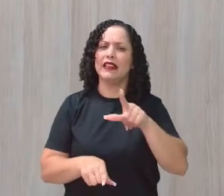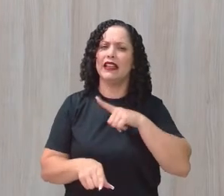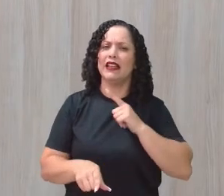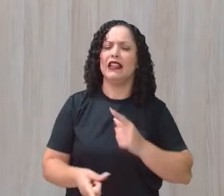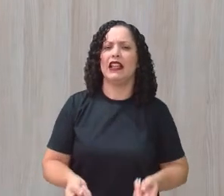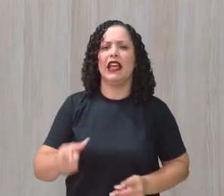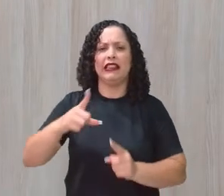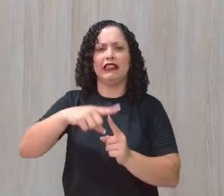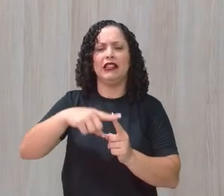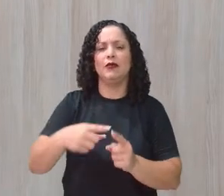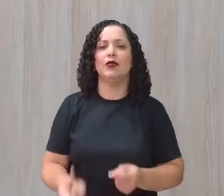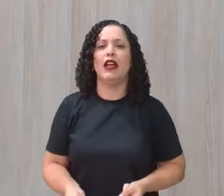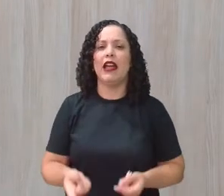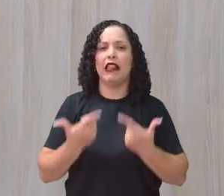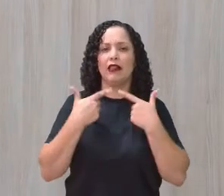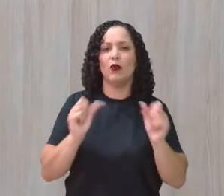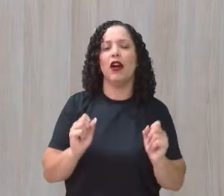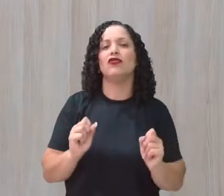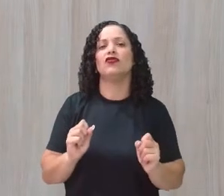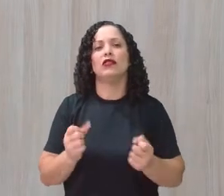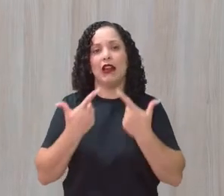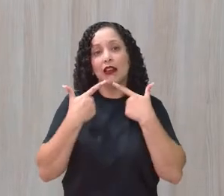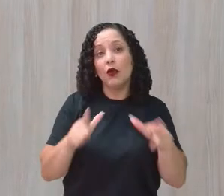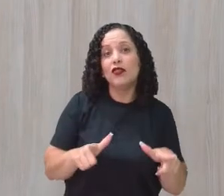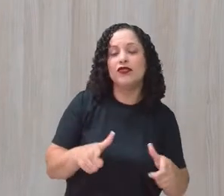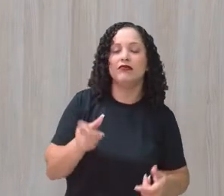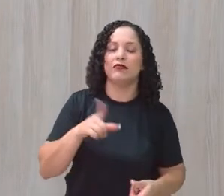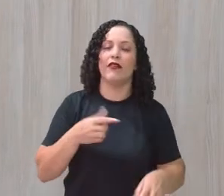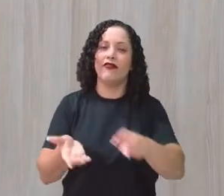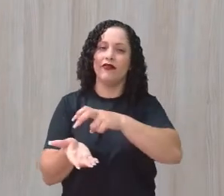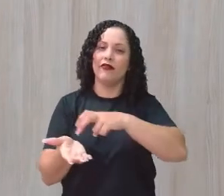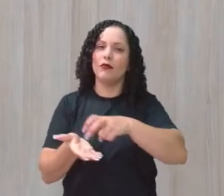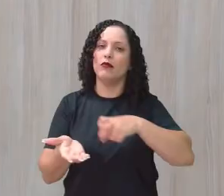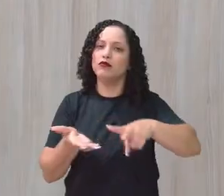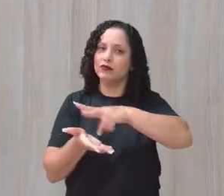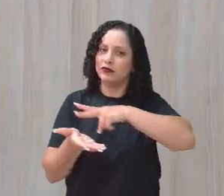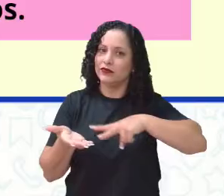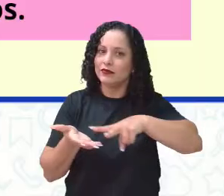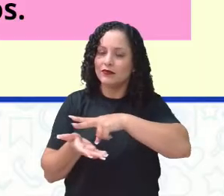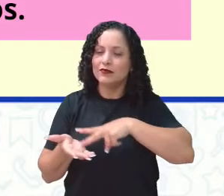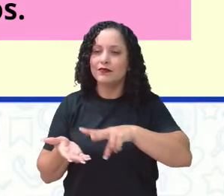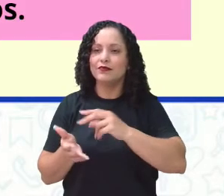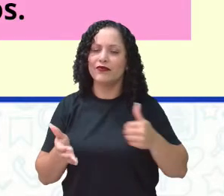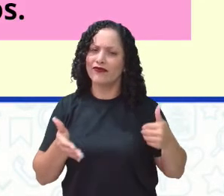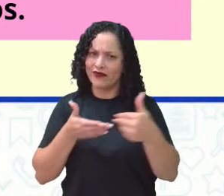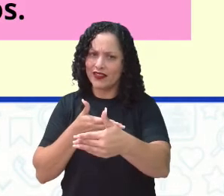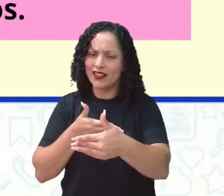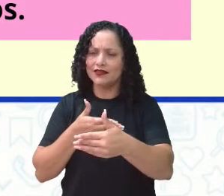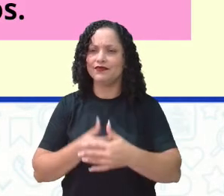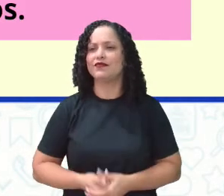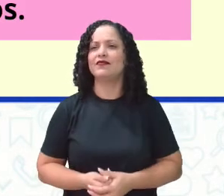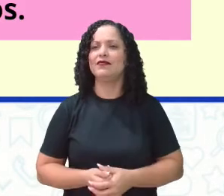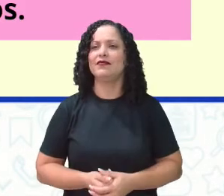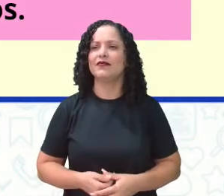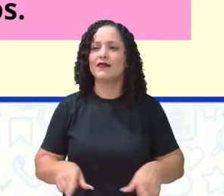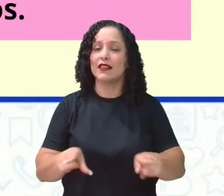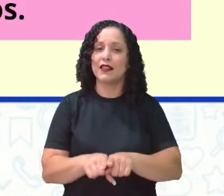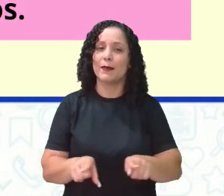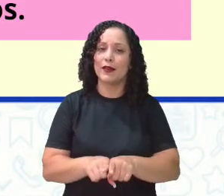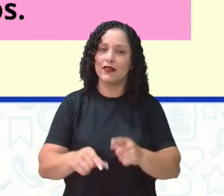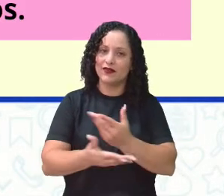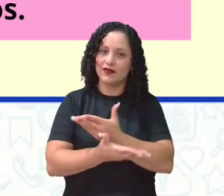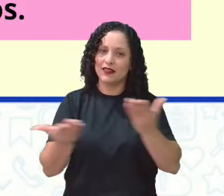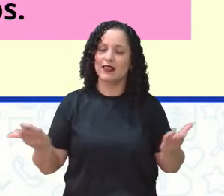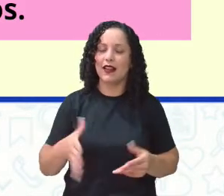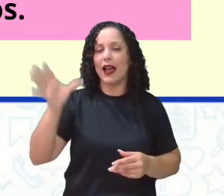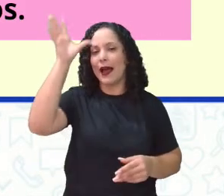verbal, e vamos avançando. Então, assim você poderá aprender um pouco mais sobre